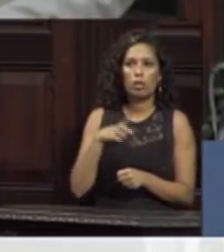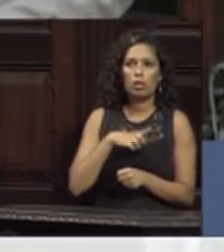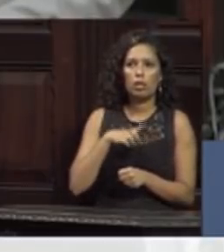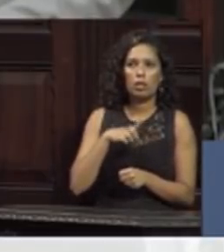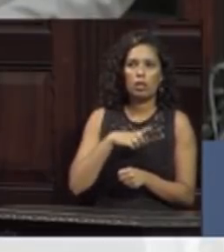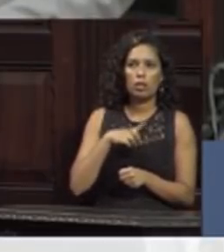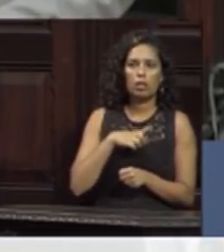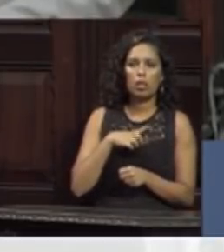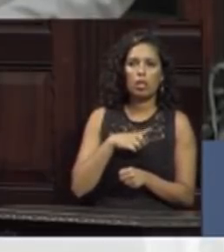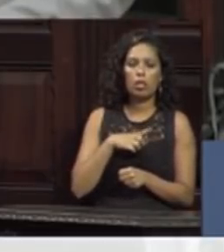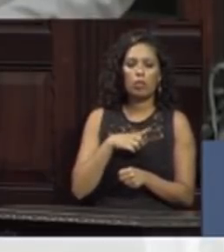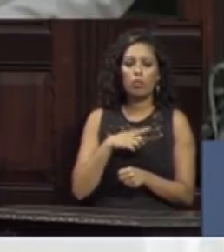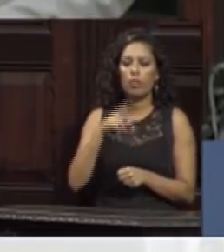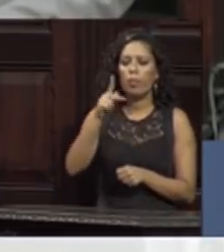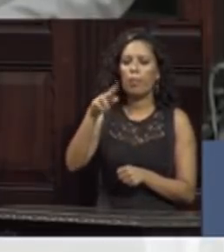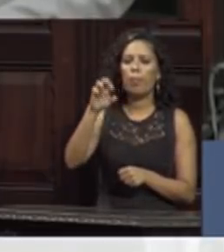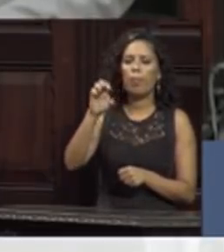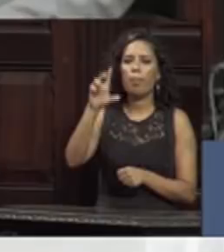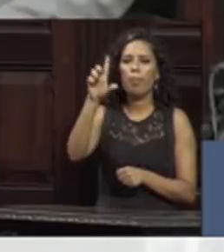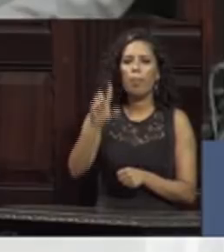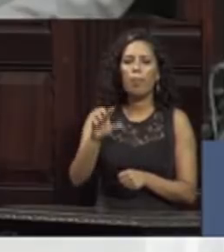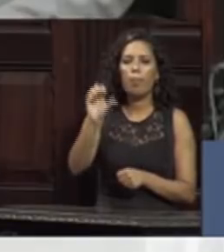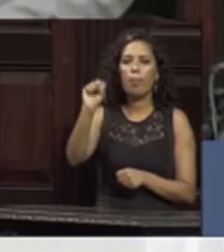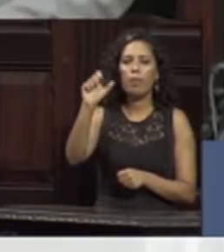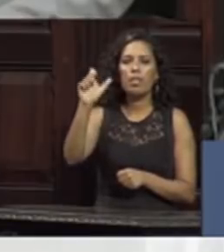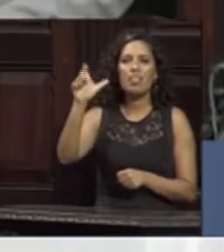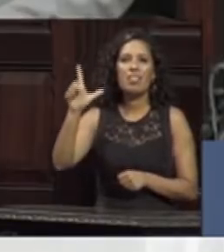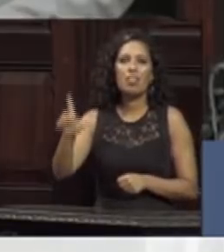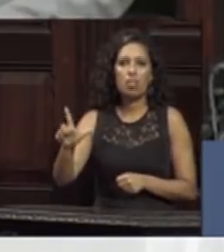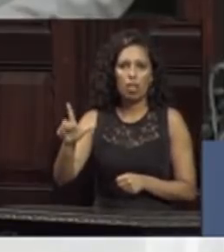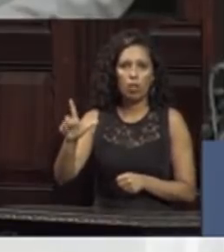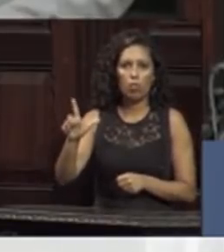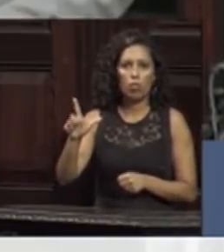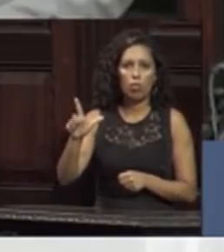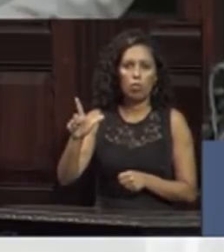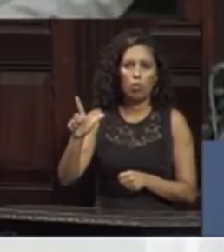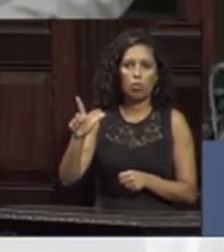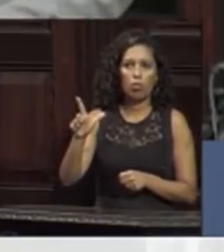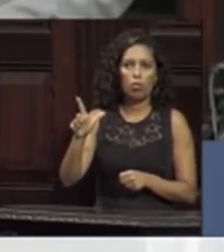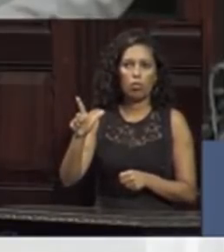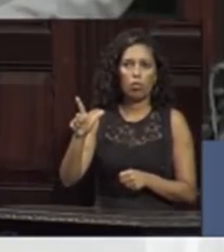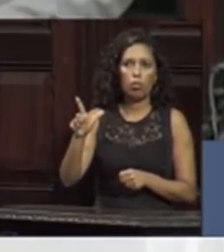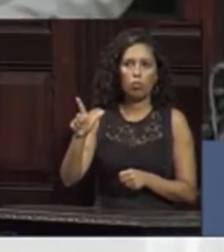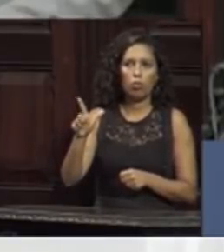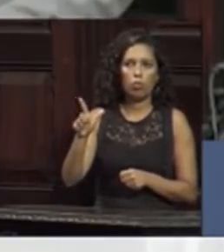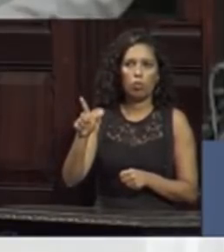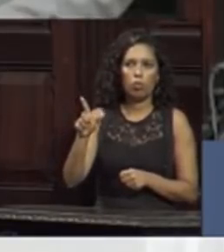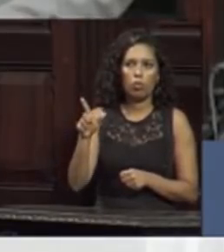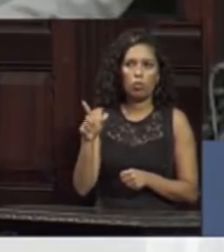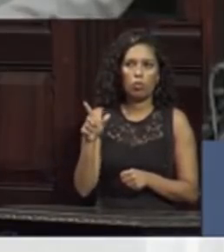do pós-sal, onde o bônus no pós-sal nunca tinha